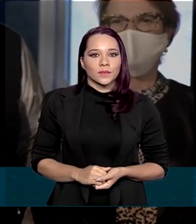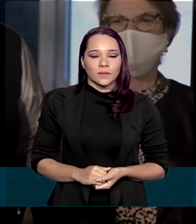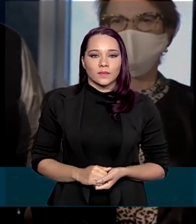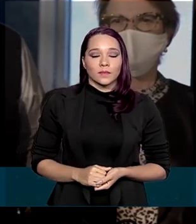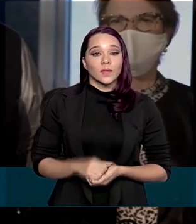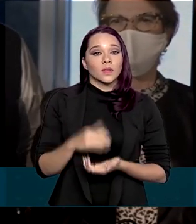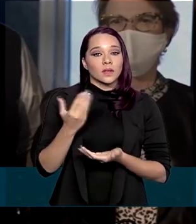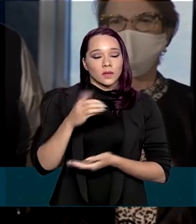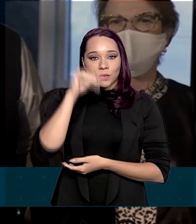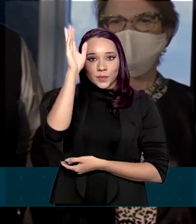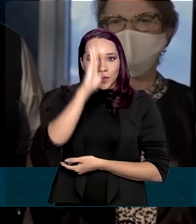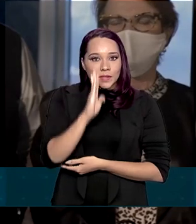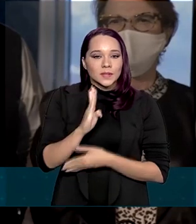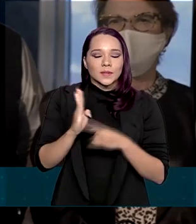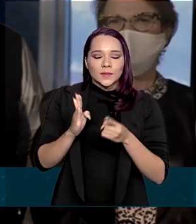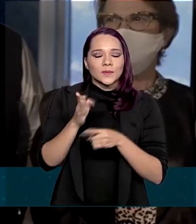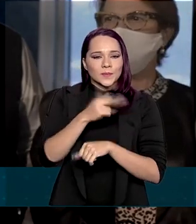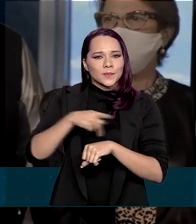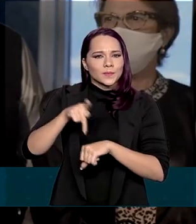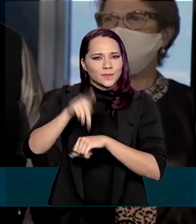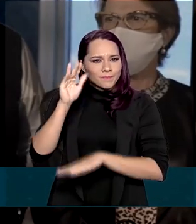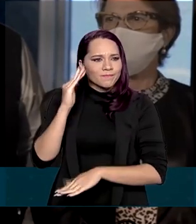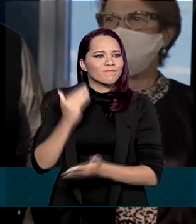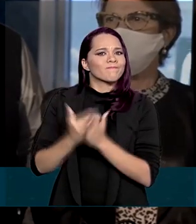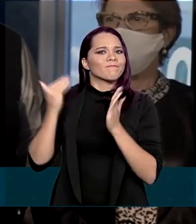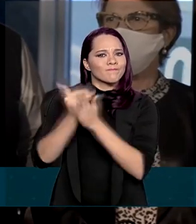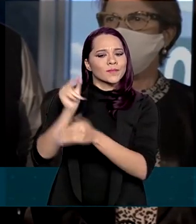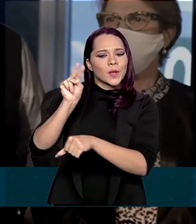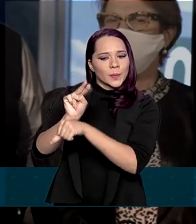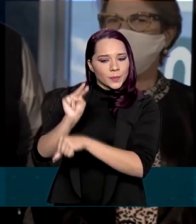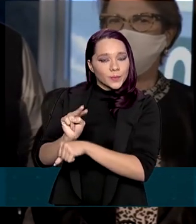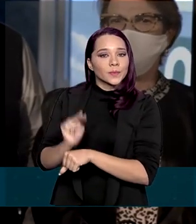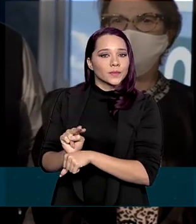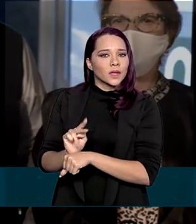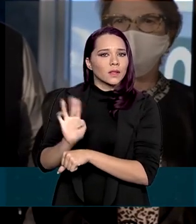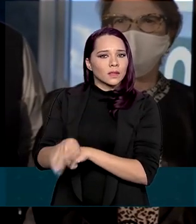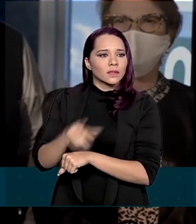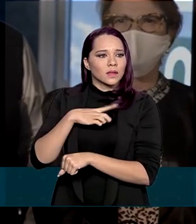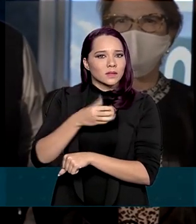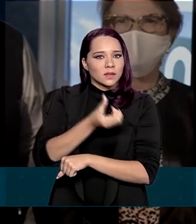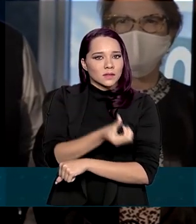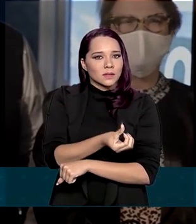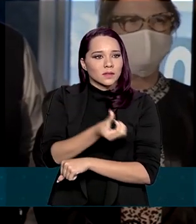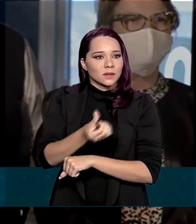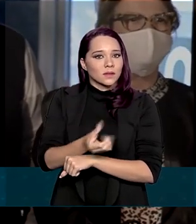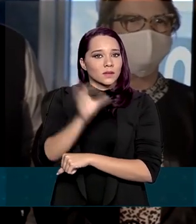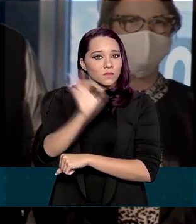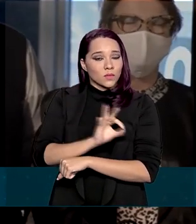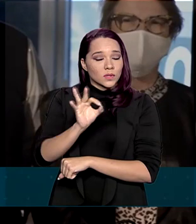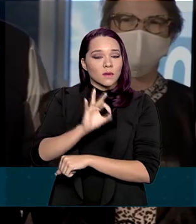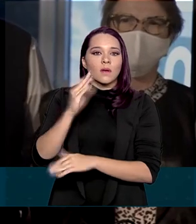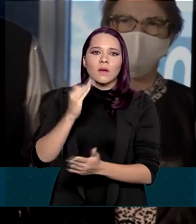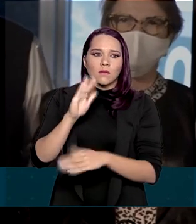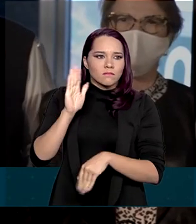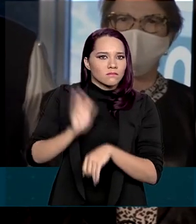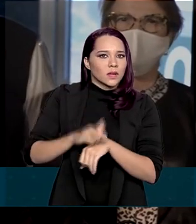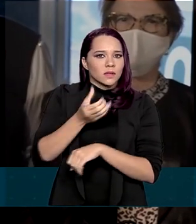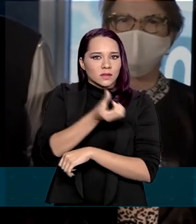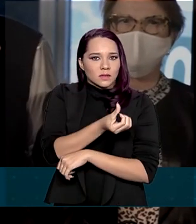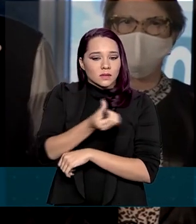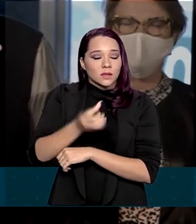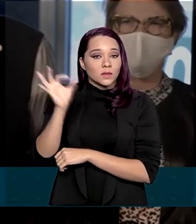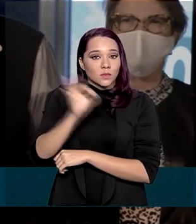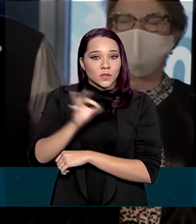O Brasil é o país que mais preserva. Ele tem 66%, mais de 66% do